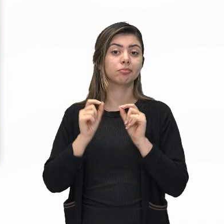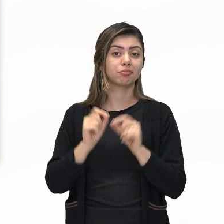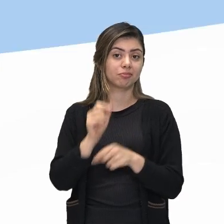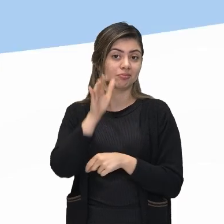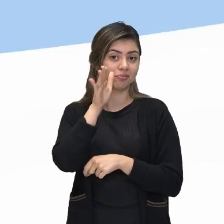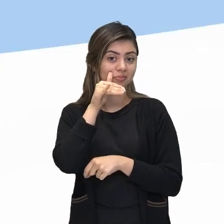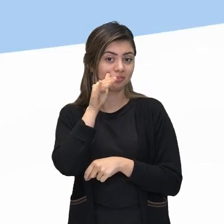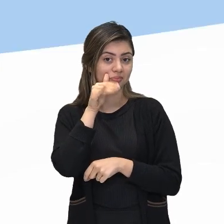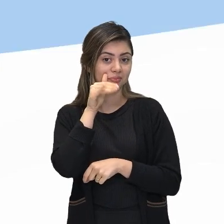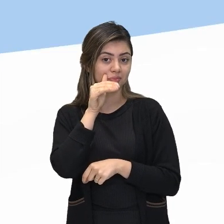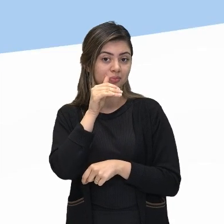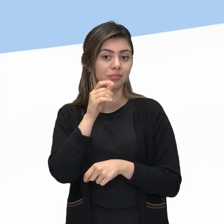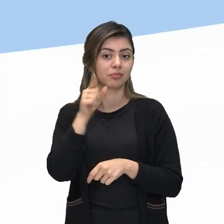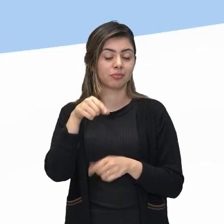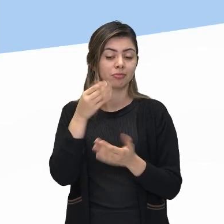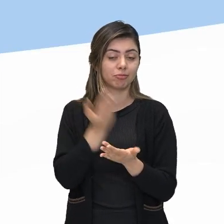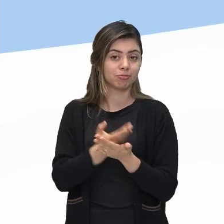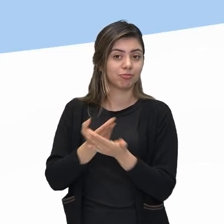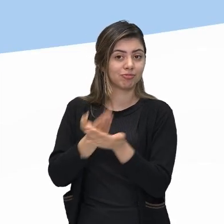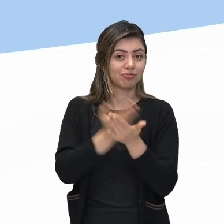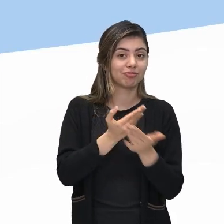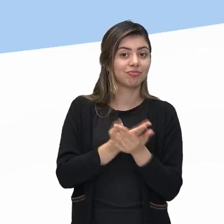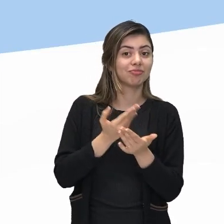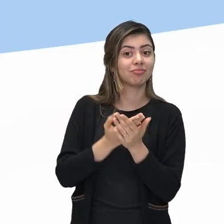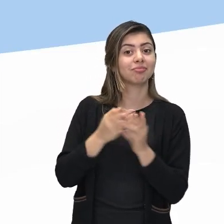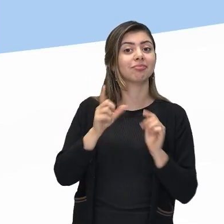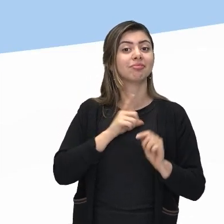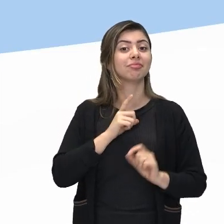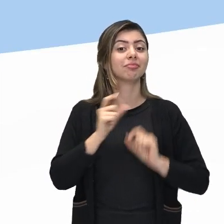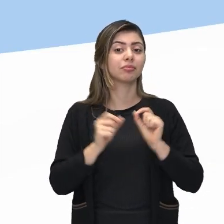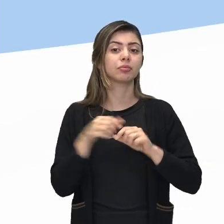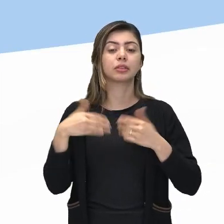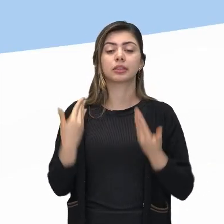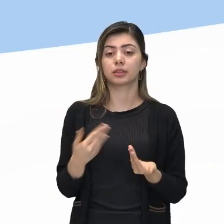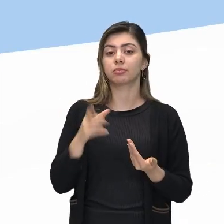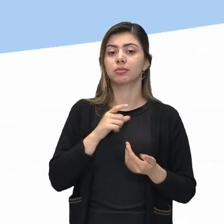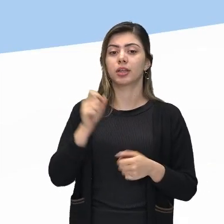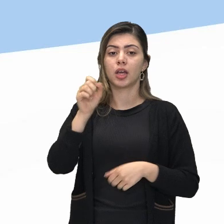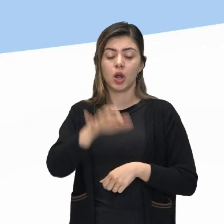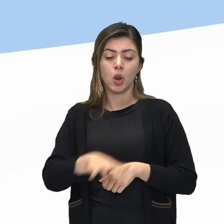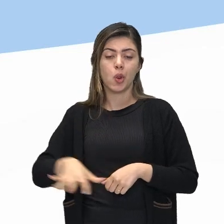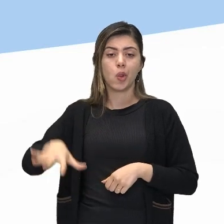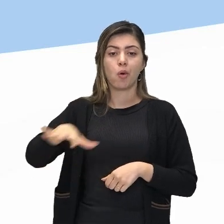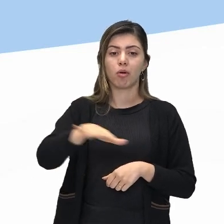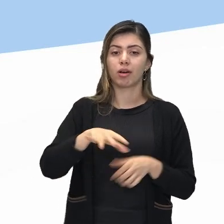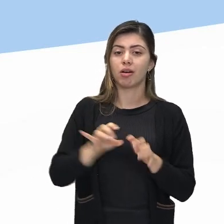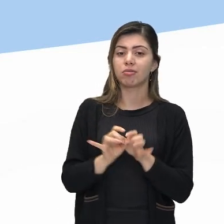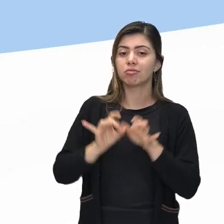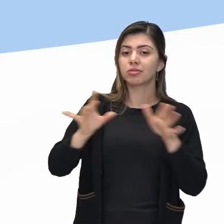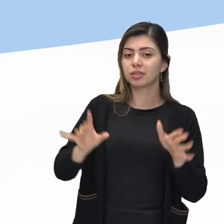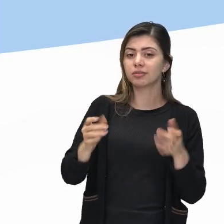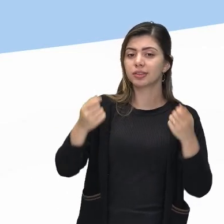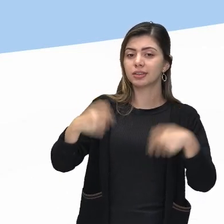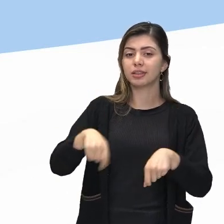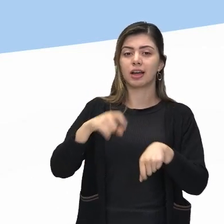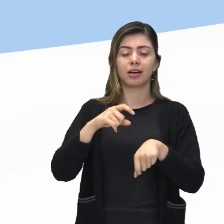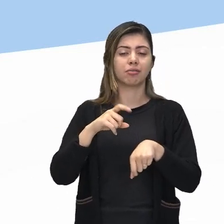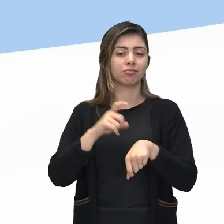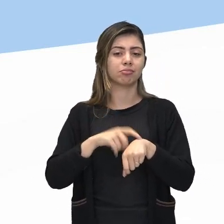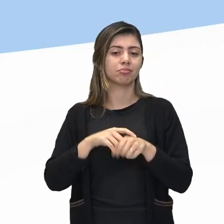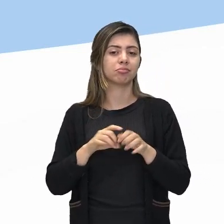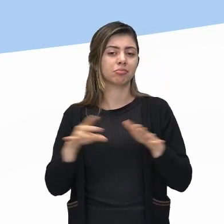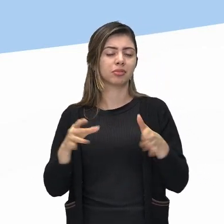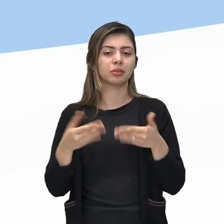curiosidade a respeito de um estudo, né, que fala que a presença de espaços públicos de lazer, contendo aí áreas verdes,